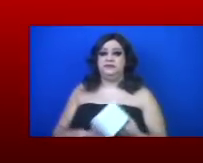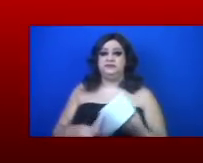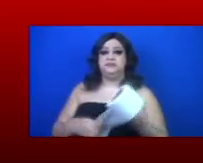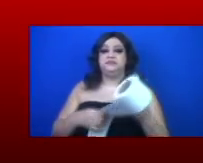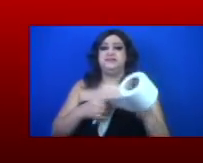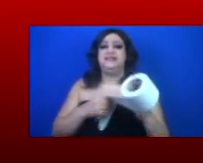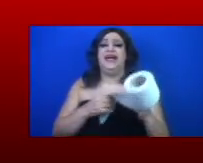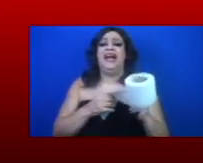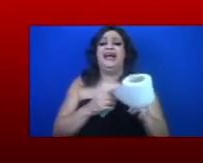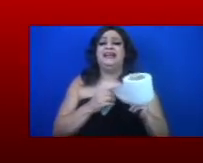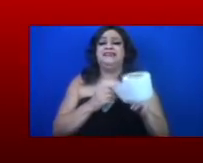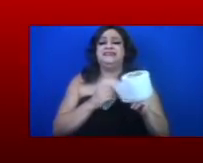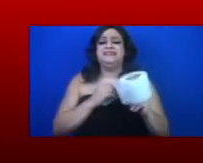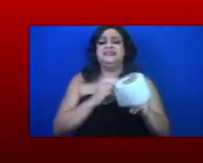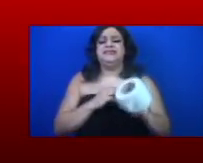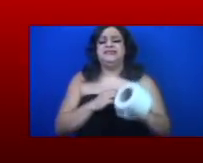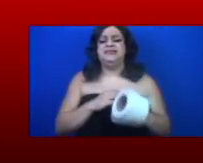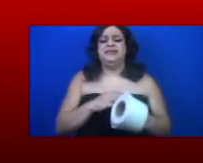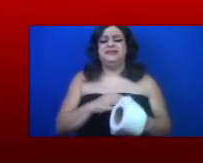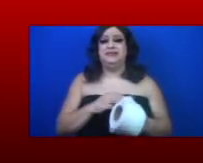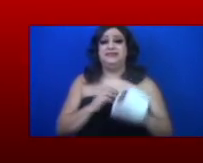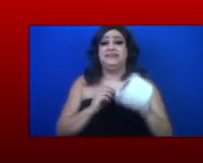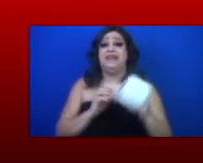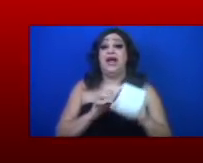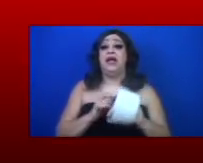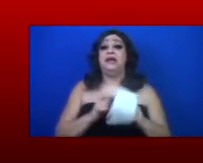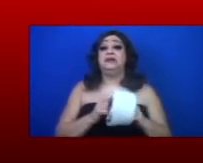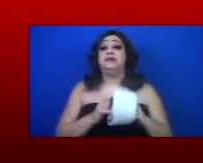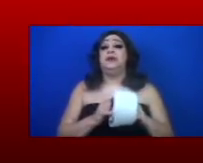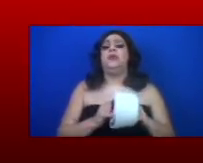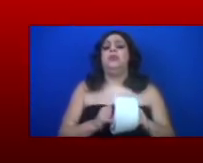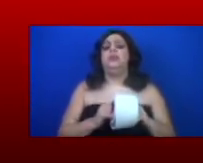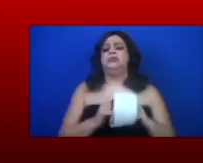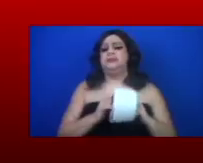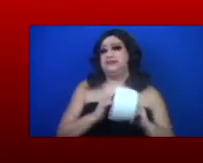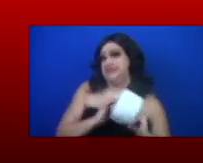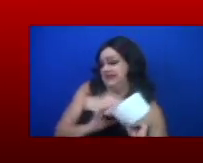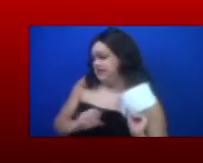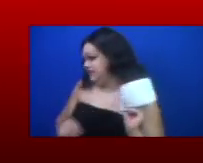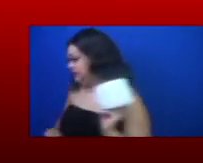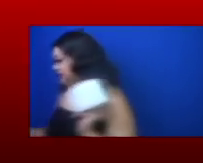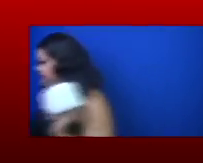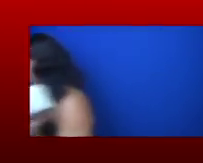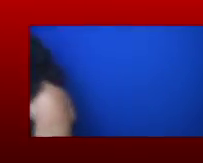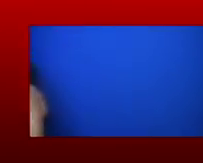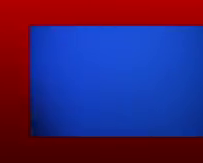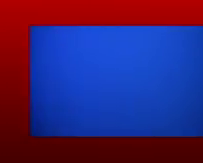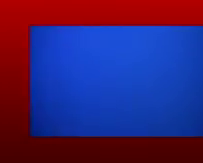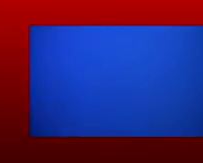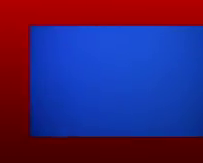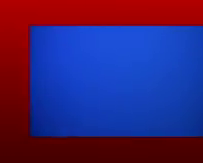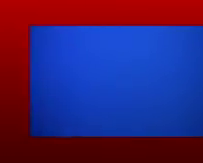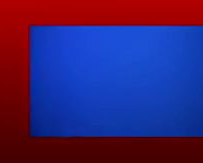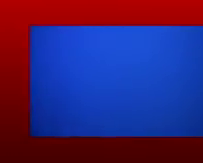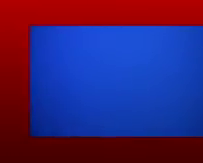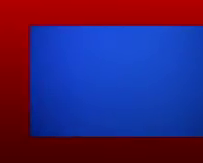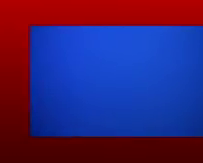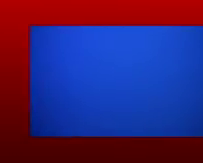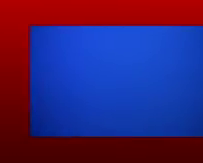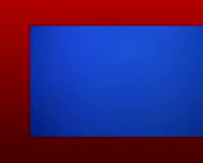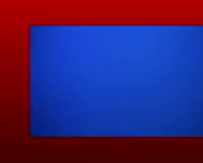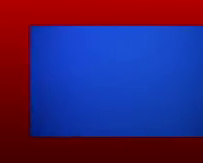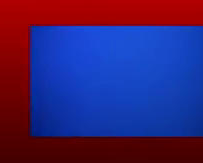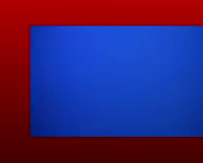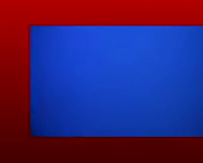o vento e educação começam aonde? Em casa. Por quê? O pai dentro de casa é um pai.